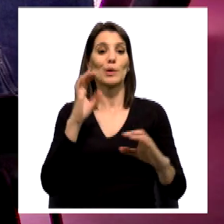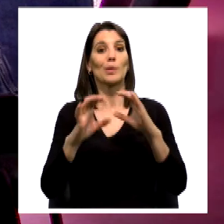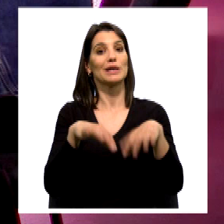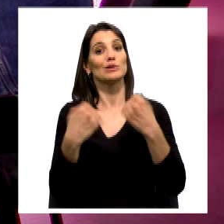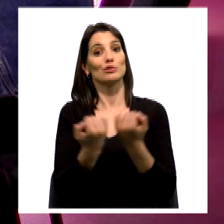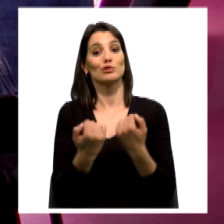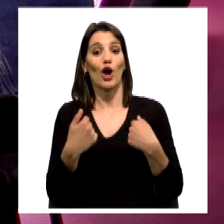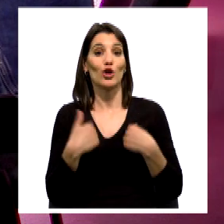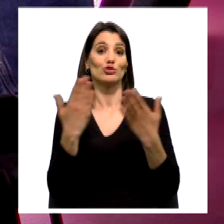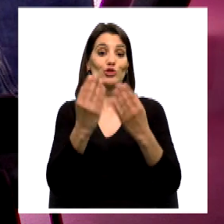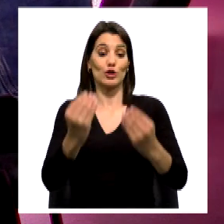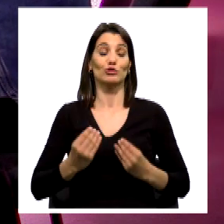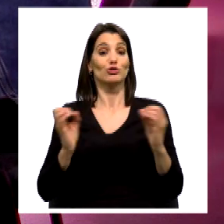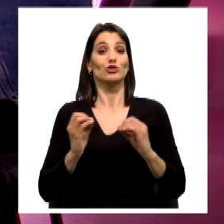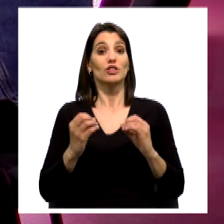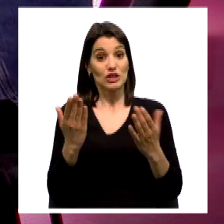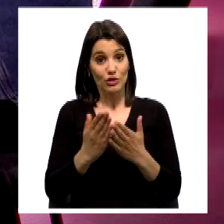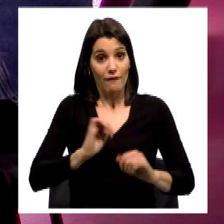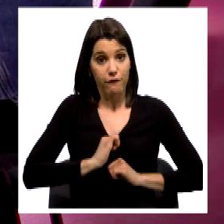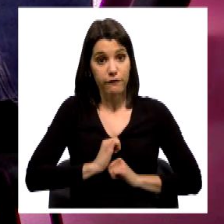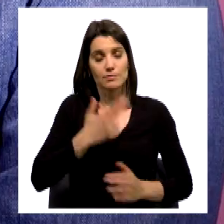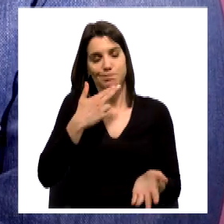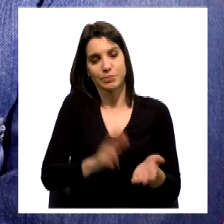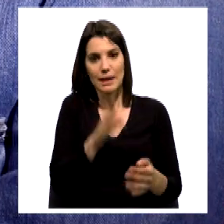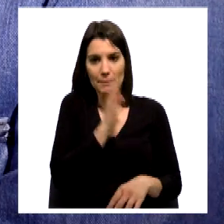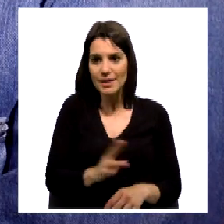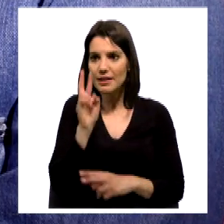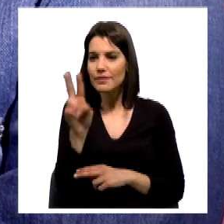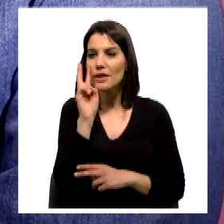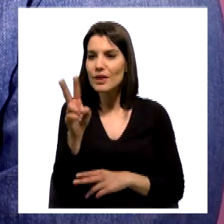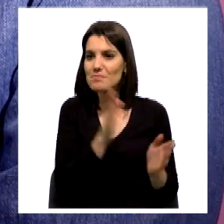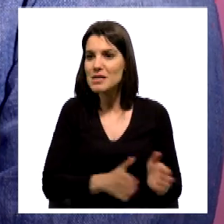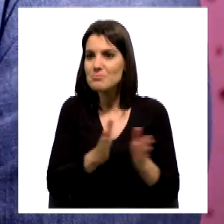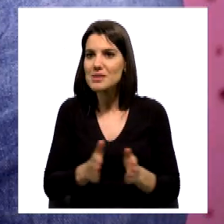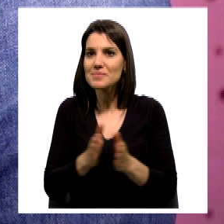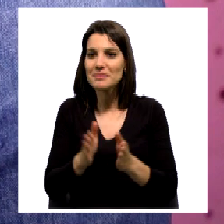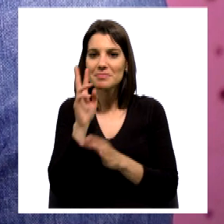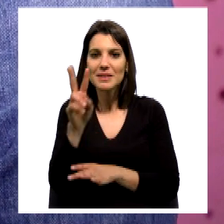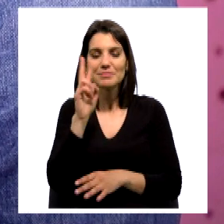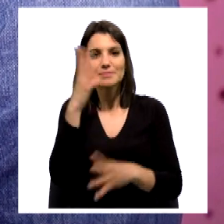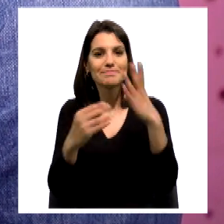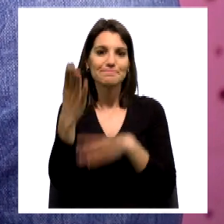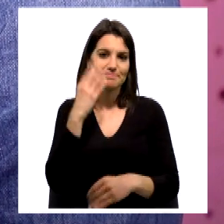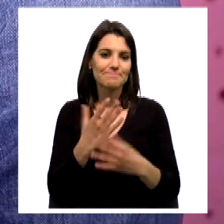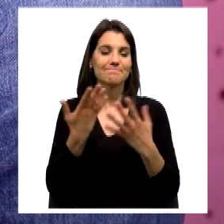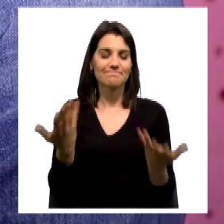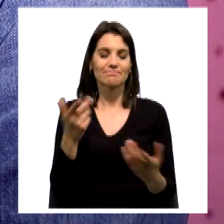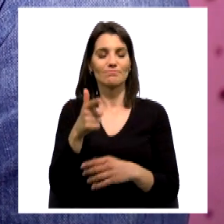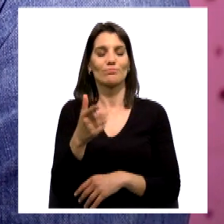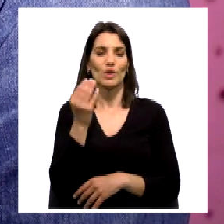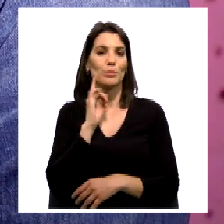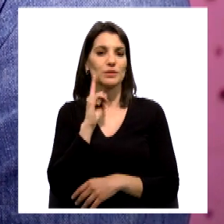escola superior de comunicação social, a minha escola foi essa, a escola de os ver no corredor. Portanto, isso foi muito